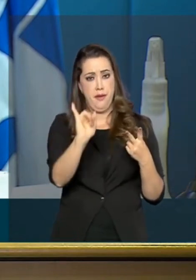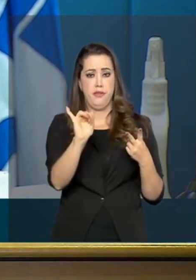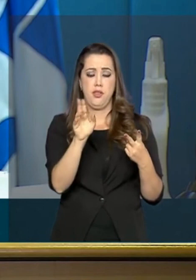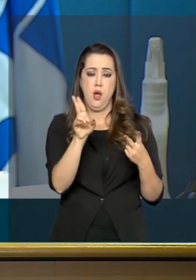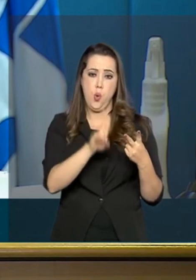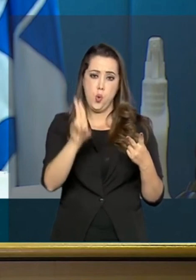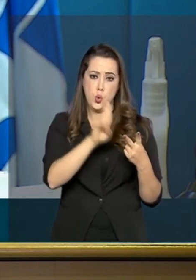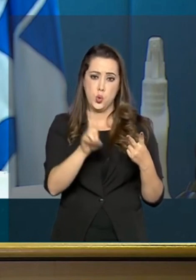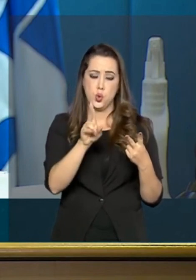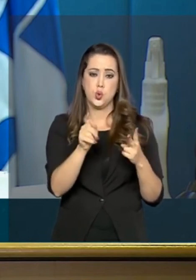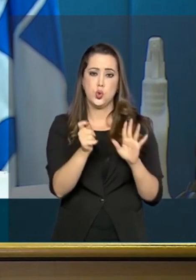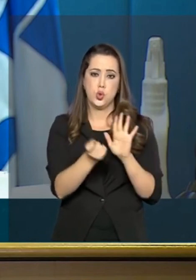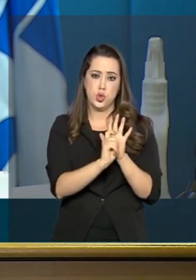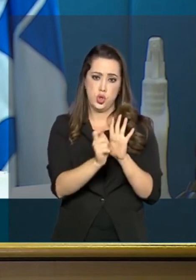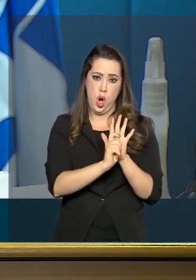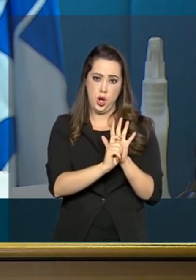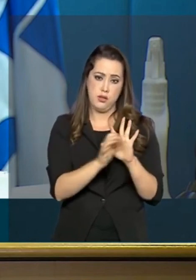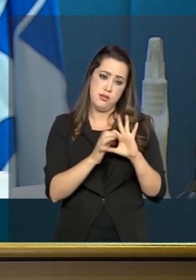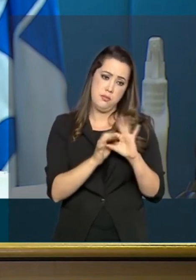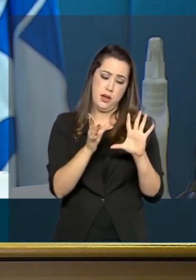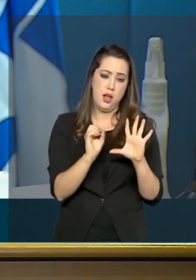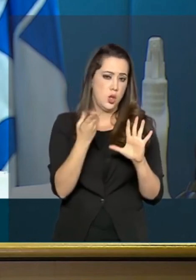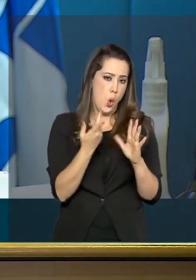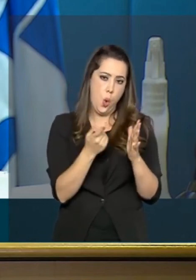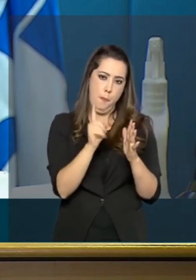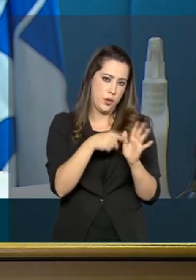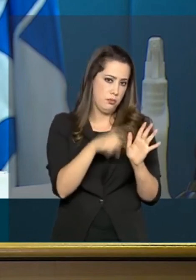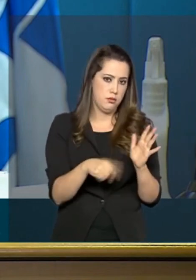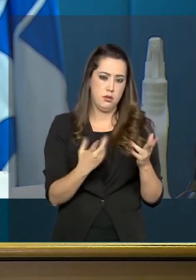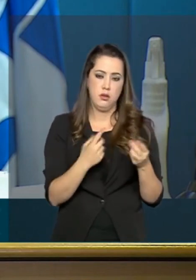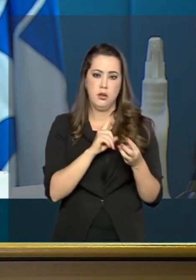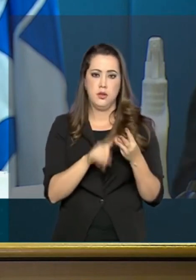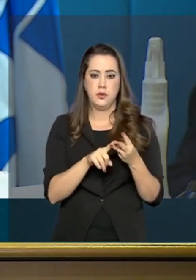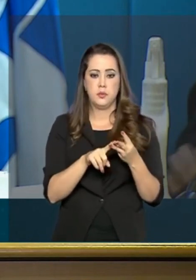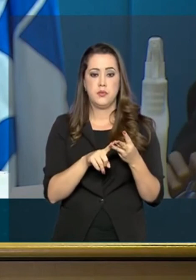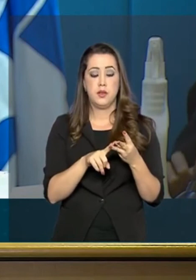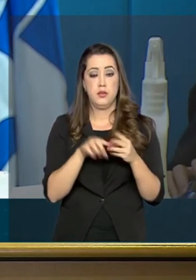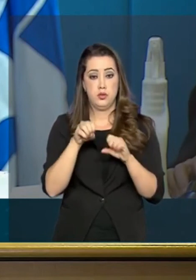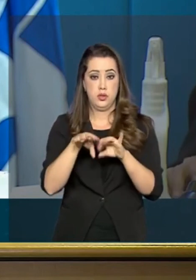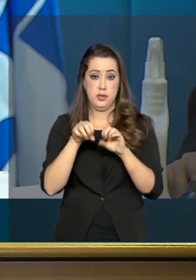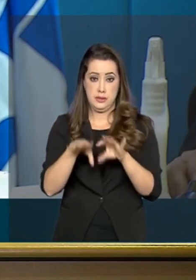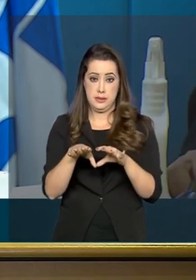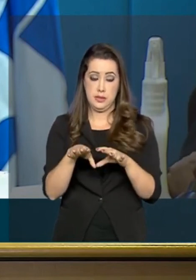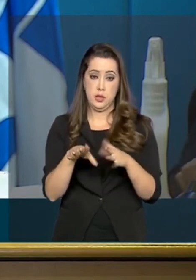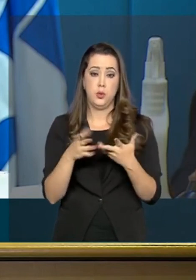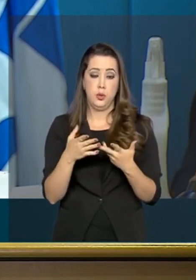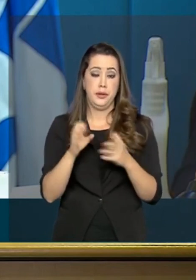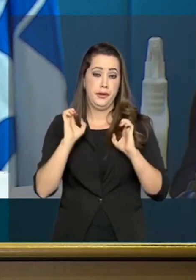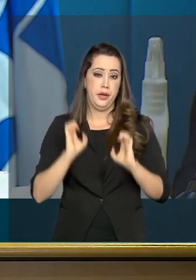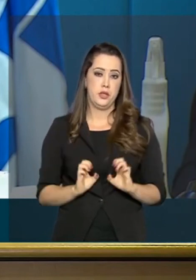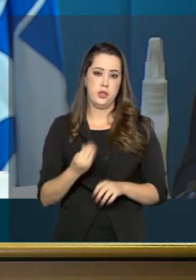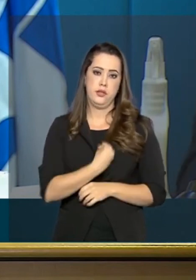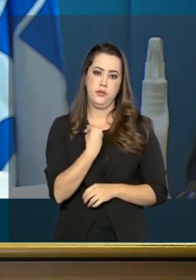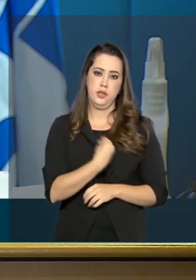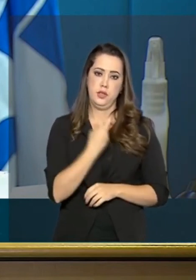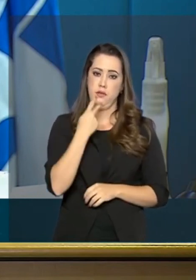de drogas lícitas e ilícitas e encerraremos o ano com as ações de educomunicação voltadas para a ética da vida. Nós vamos